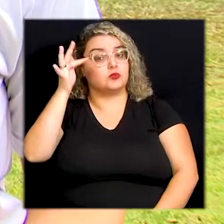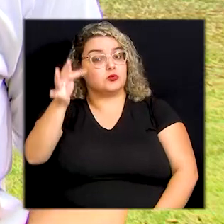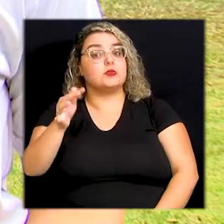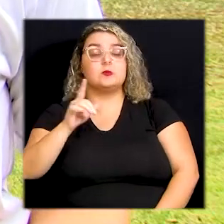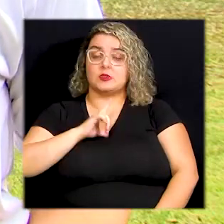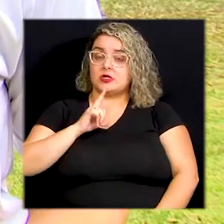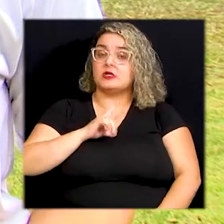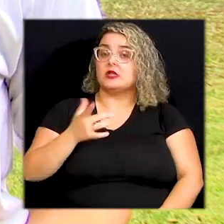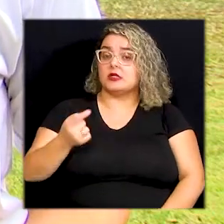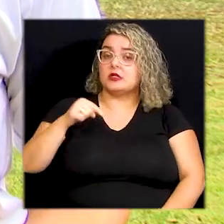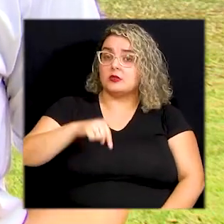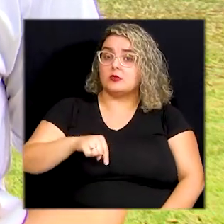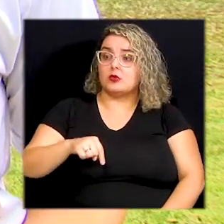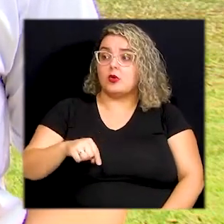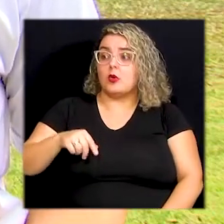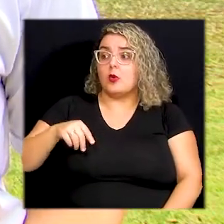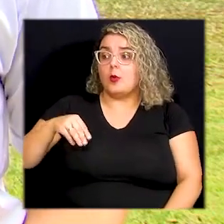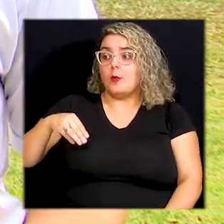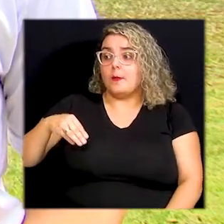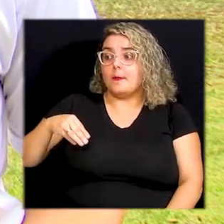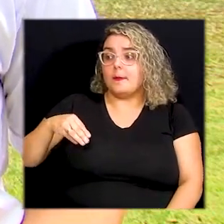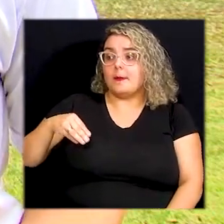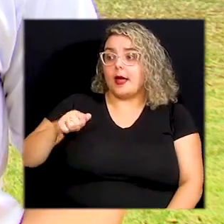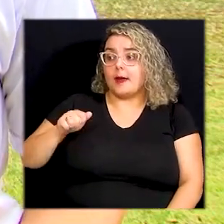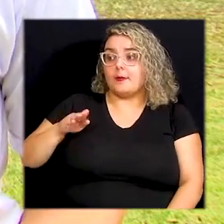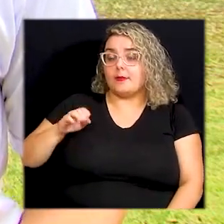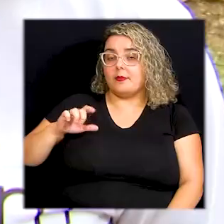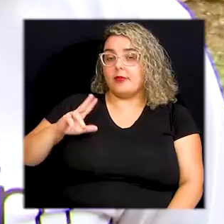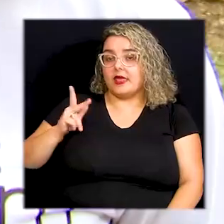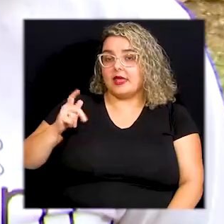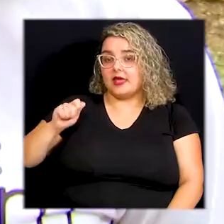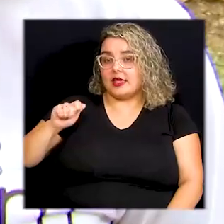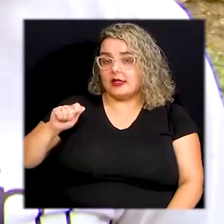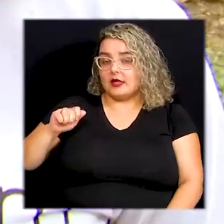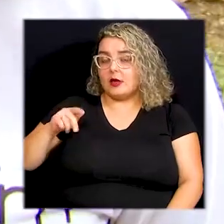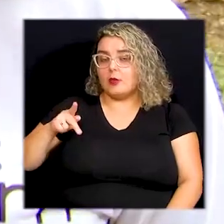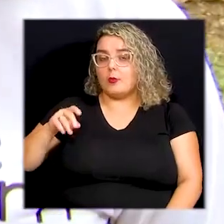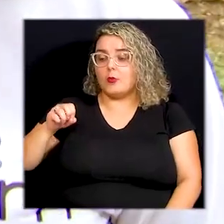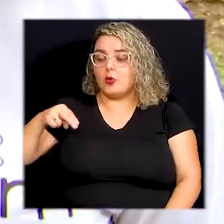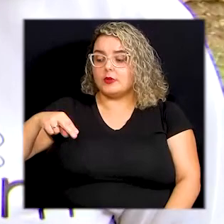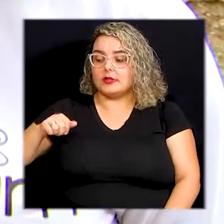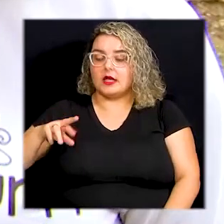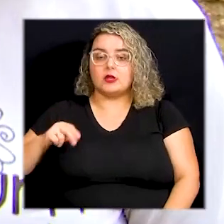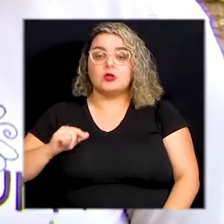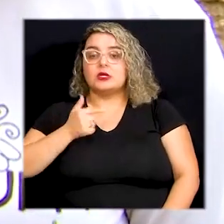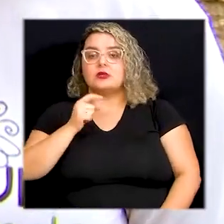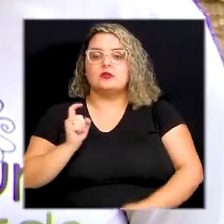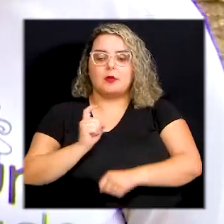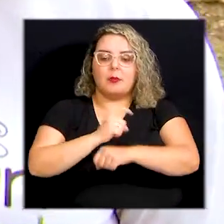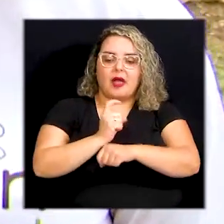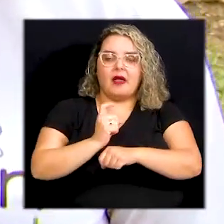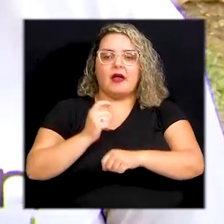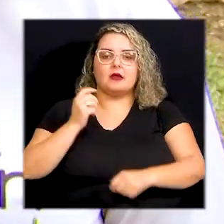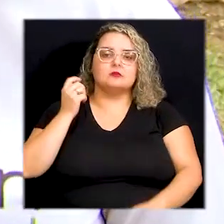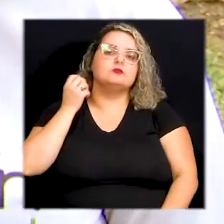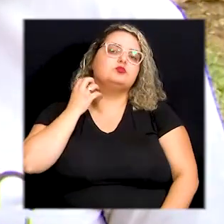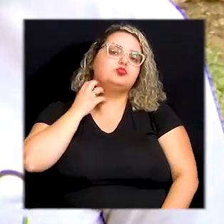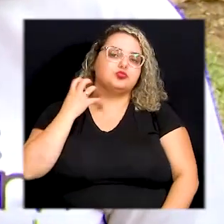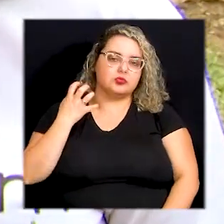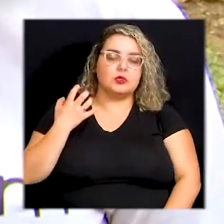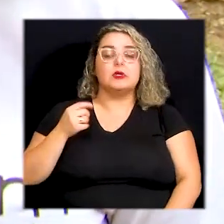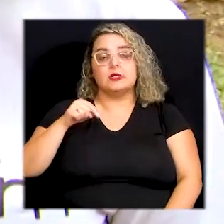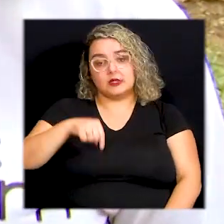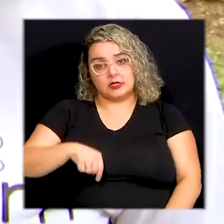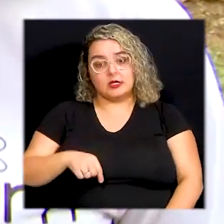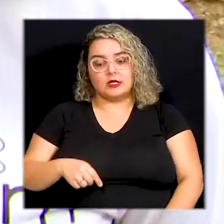que futuramente nós tenhamos aqui um meliponário, que é o local onde nós criamos as abelhas sem ferrão, né, que são nativas, né, são